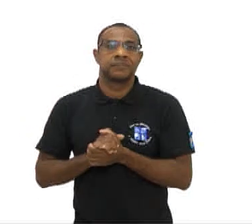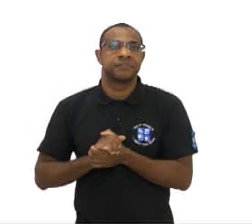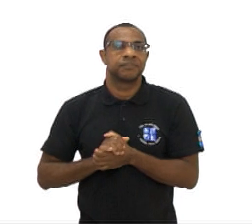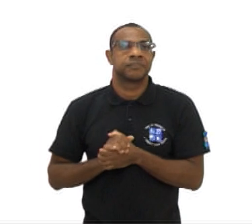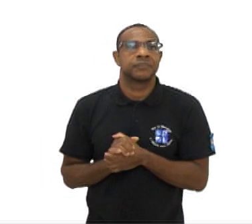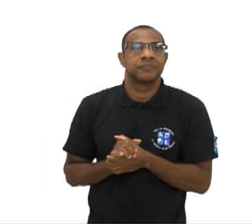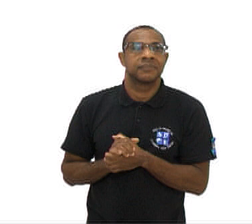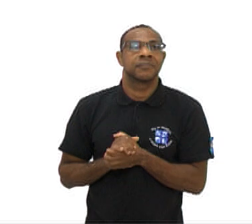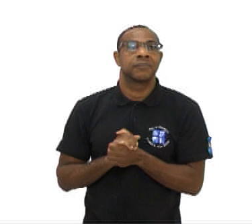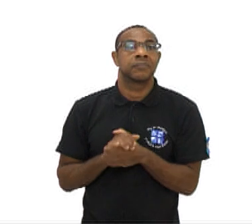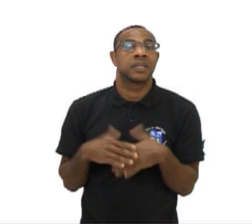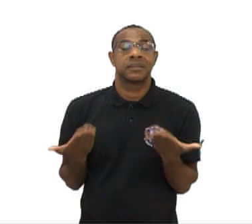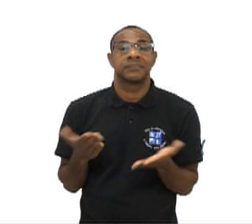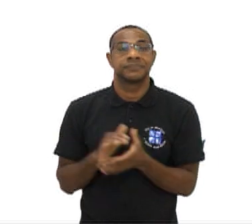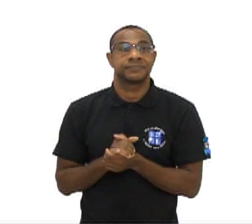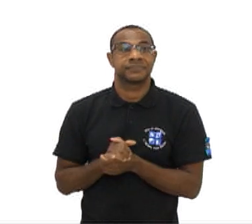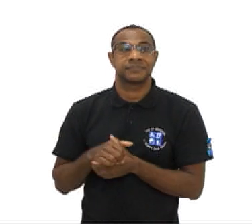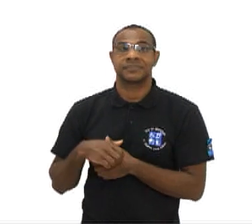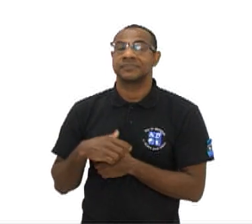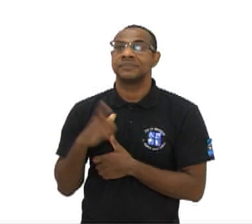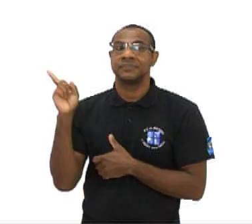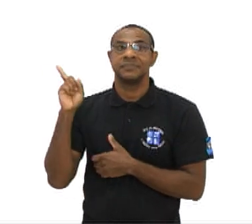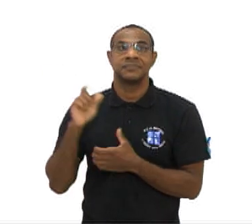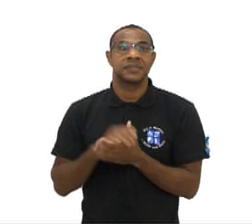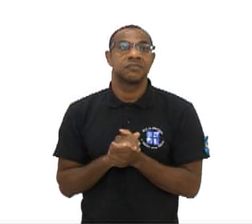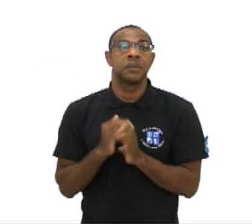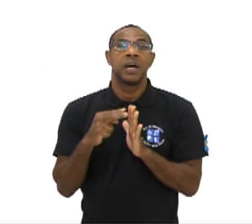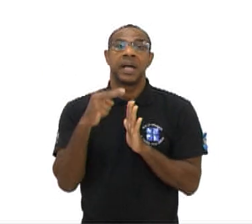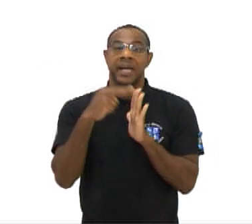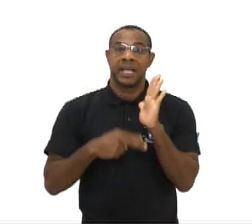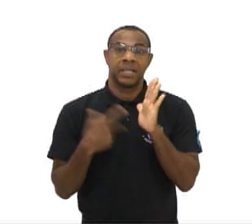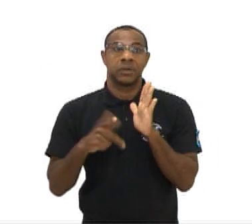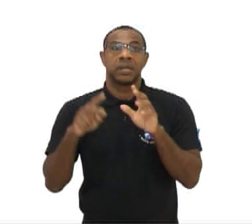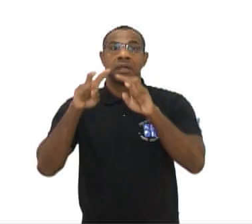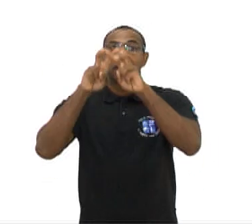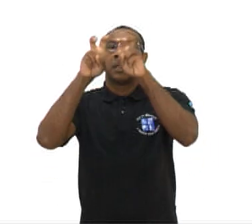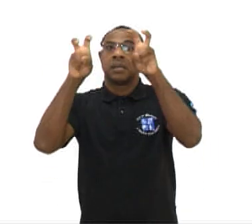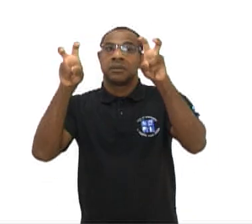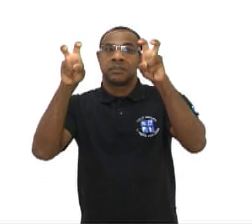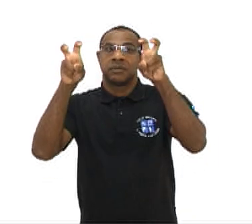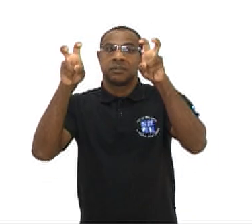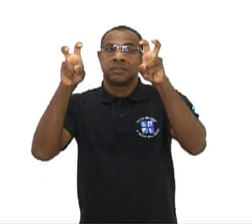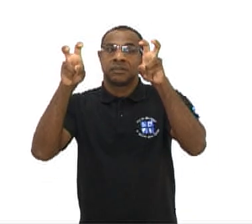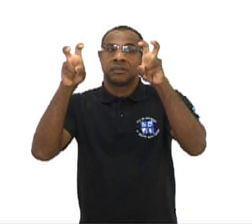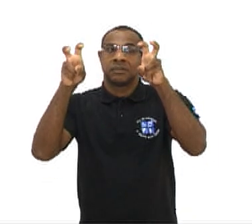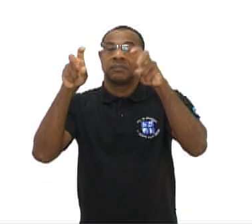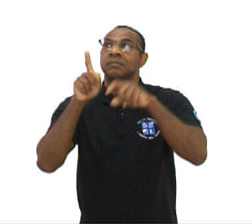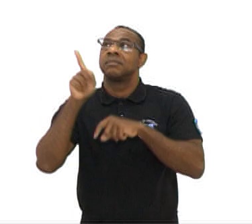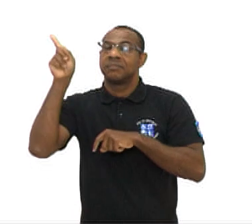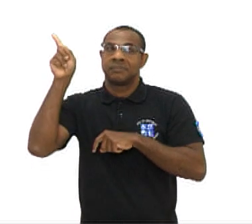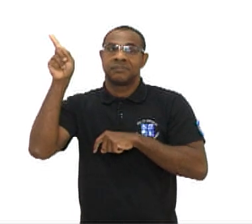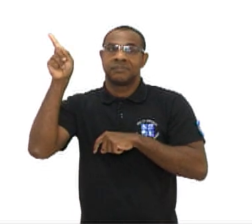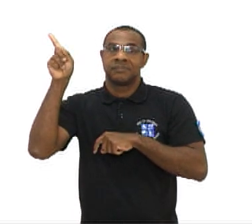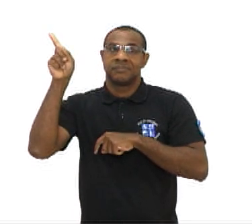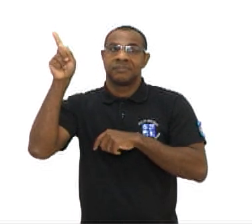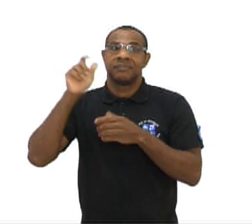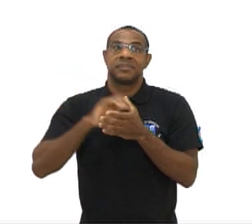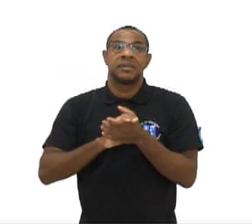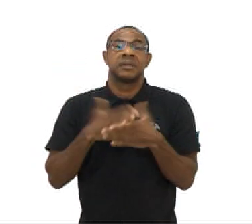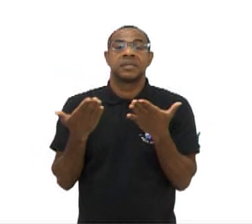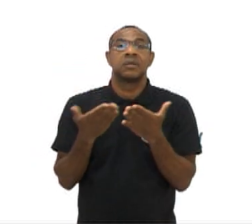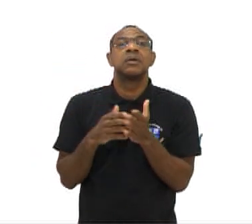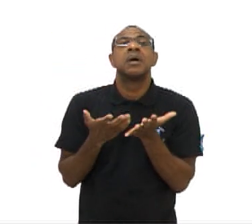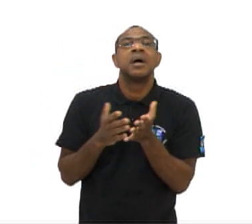desses jornalistas. E nós vamos reler o título. Das fake news ao fenômeno slow news.